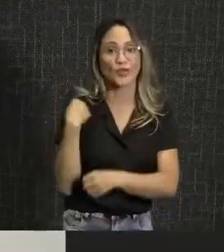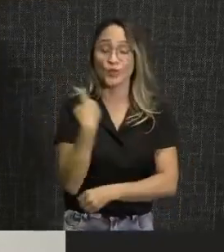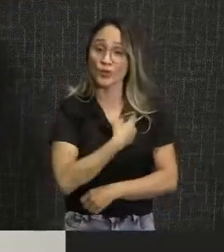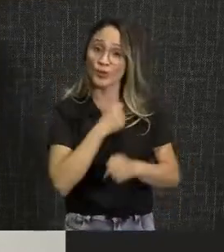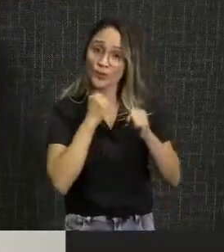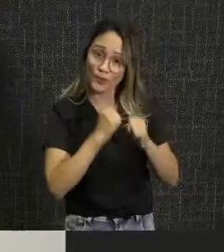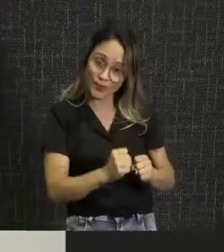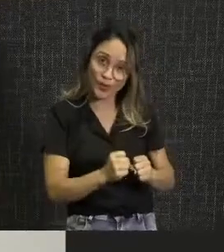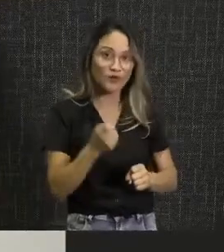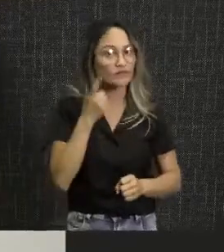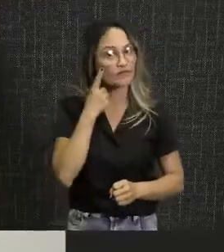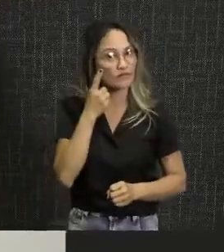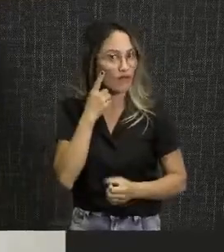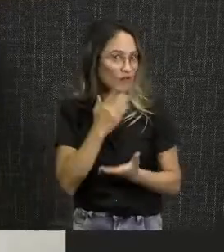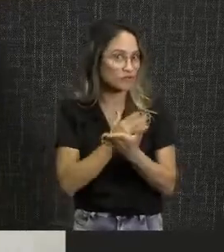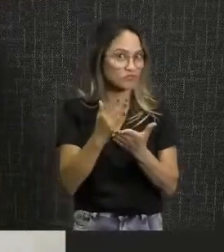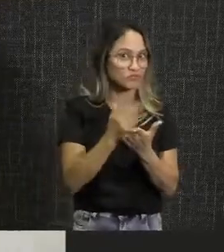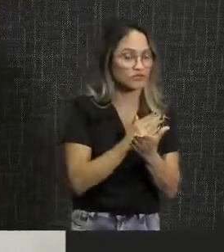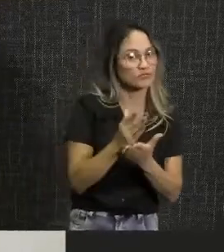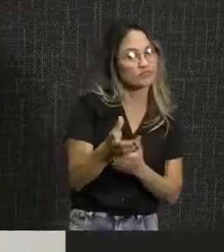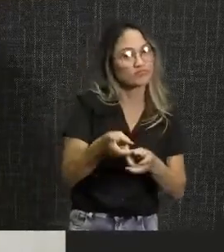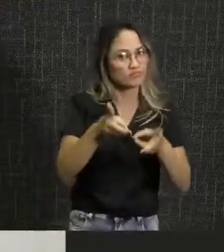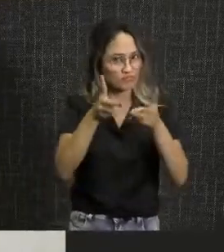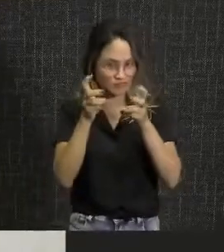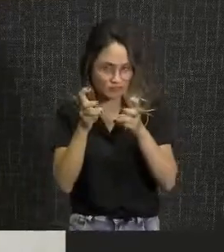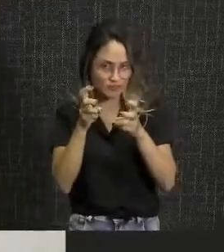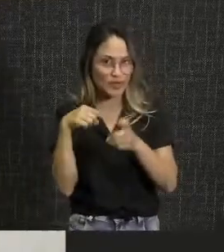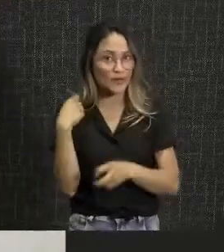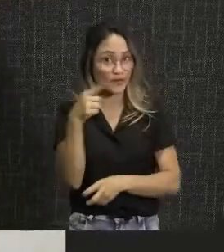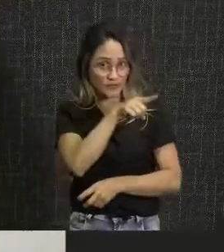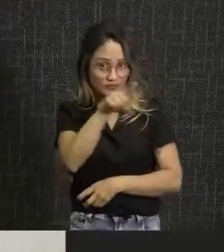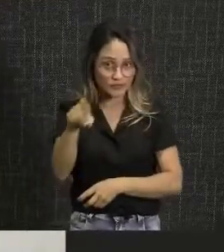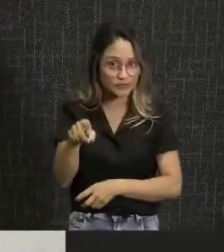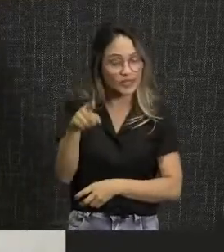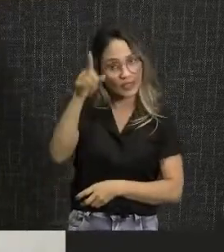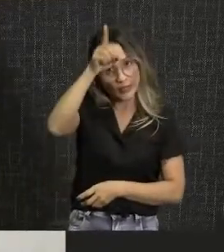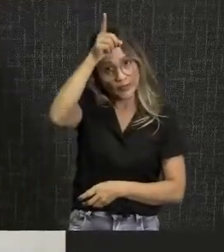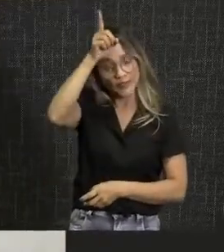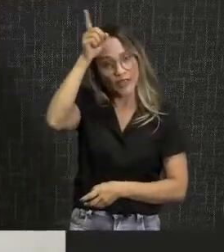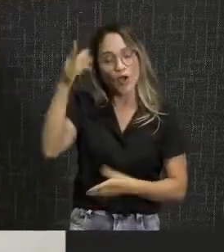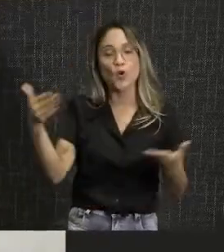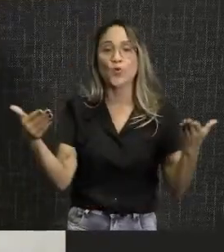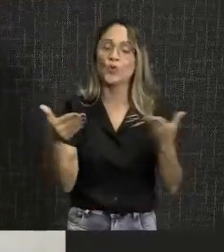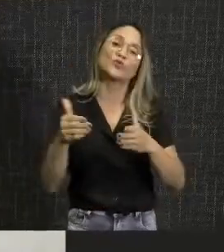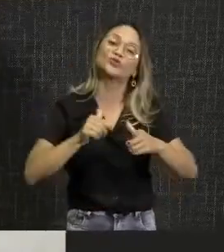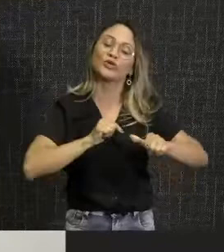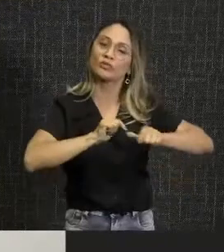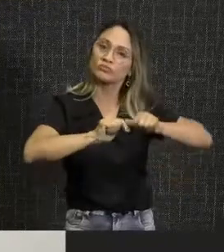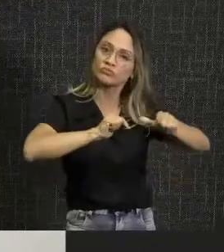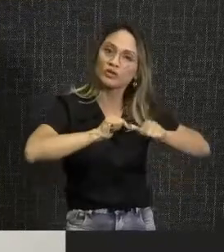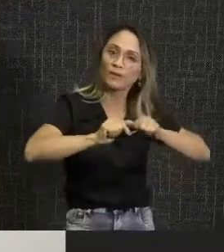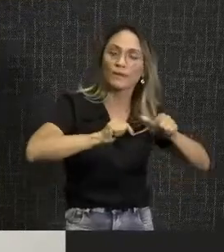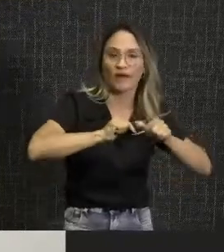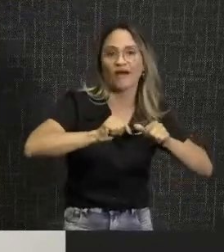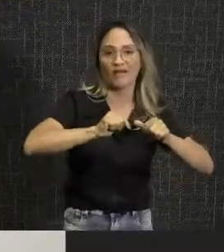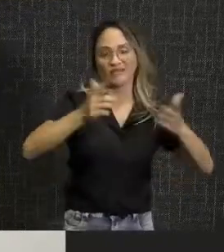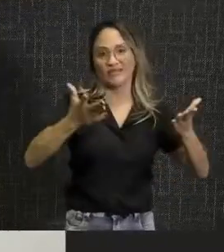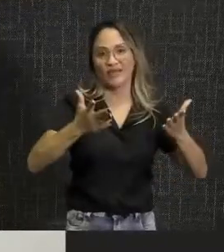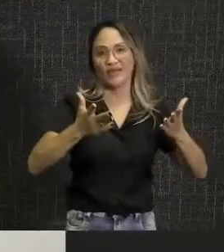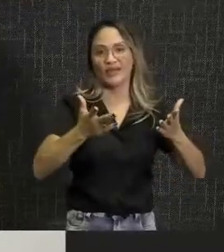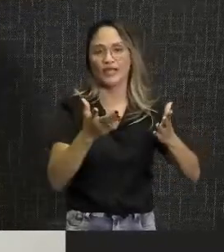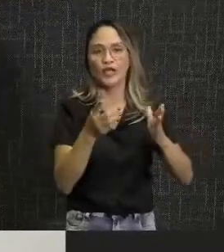o que a gente tem visto. Para vocês terem ideia, hoje o mercado trabalha com o IPCA, que é a inflação, né, índice de